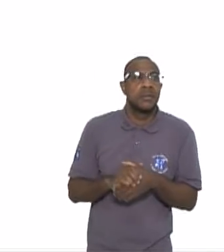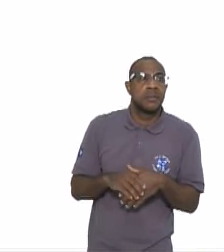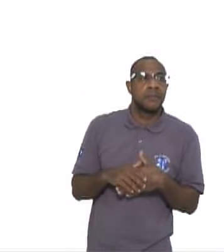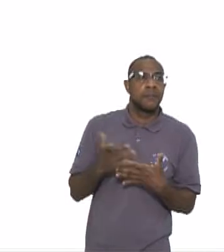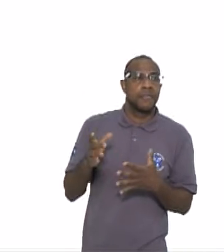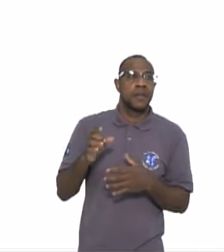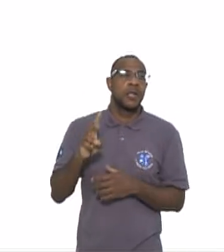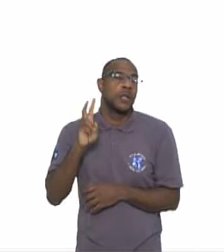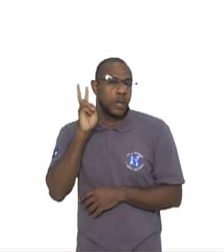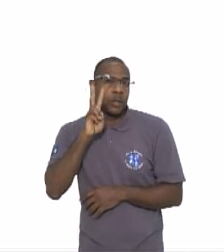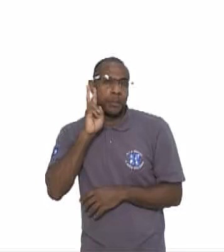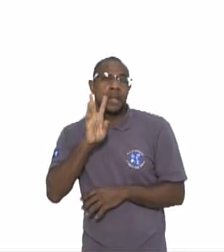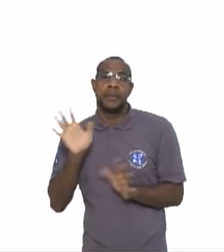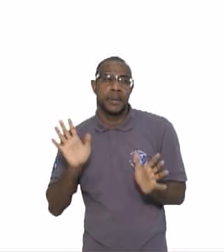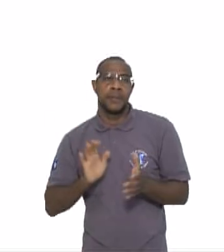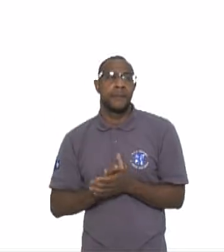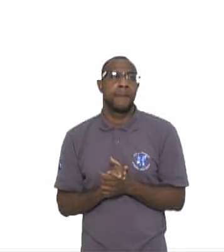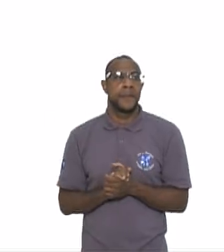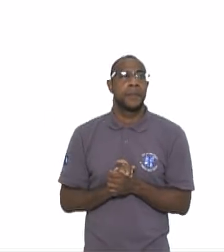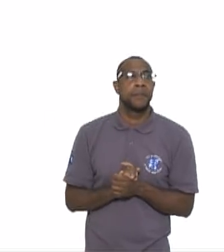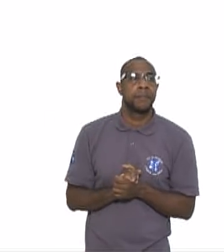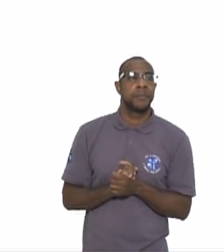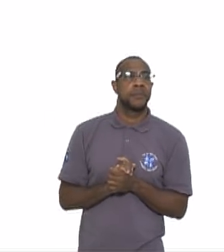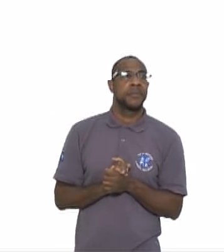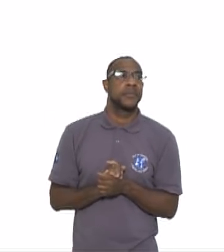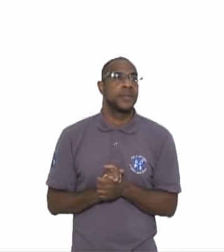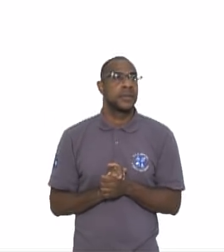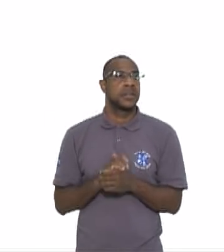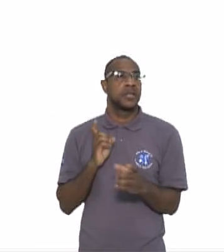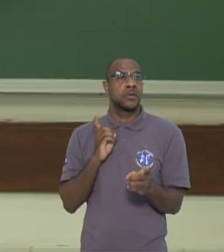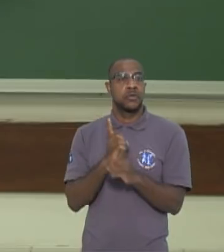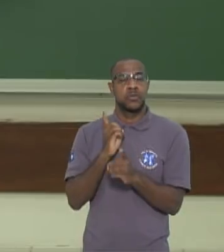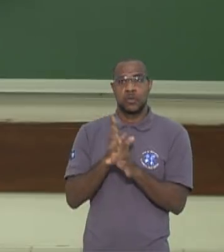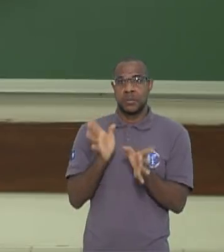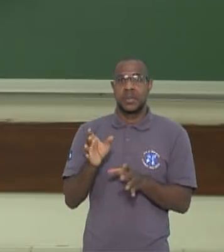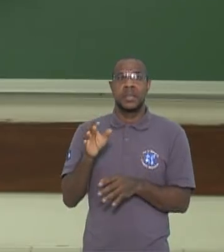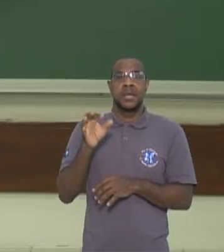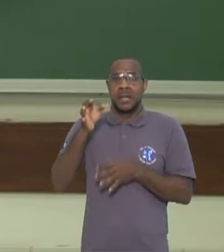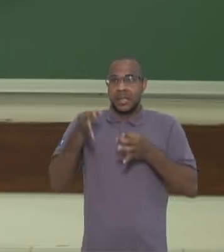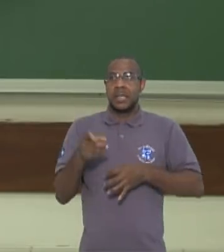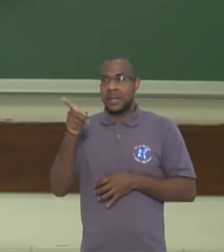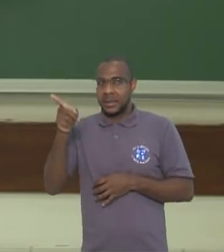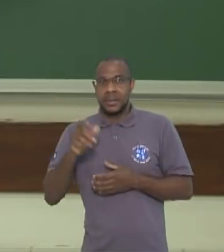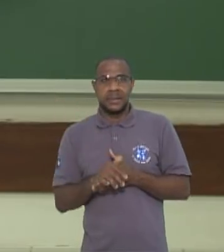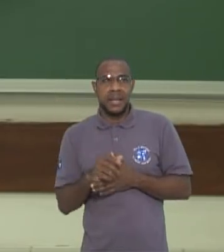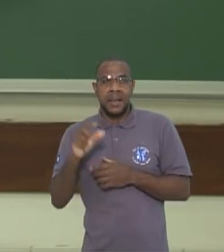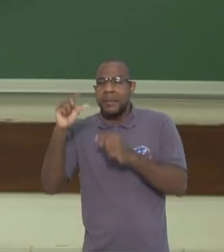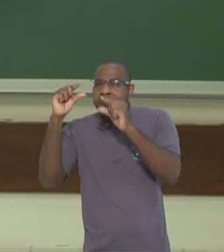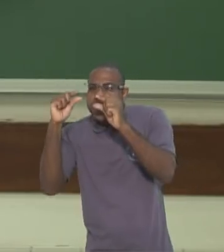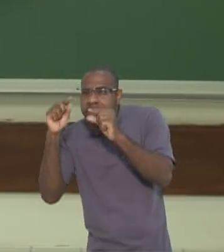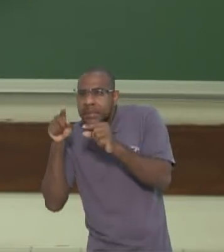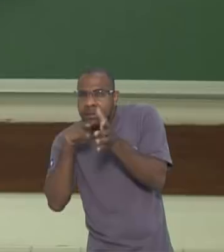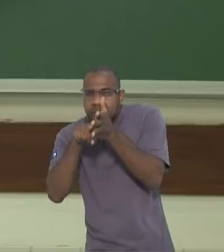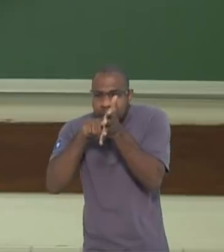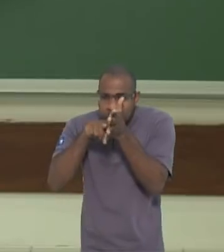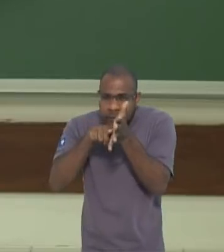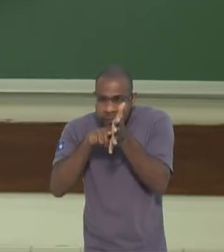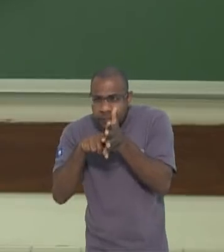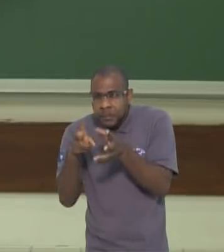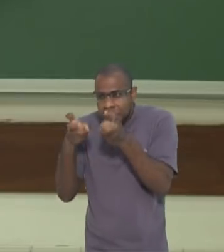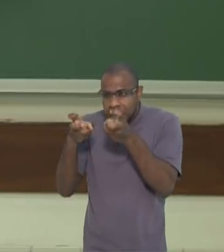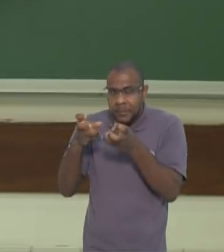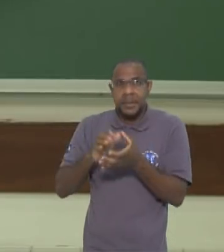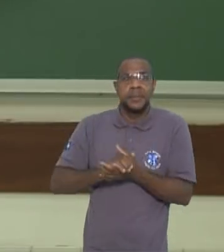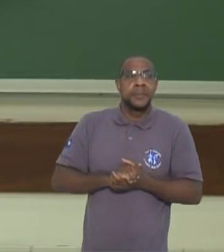a do Patot, que a gente viu também, trissomia do 13. A gente descobriu qual a alternativa correta. Tá bem pequenininho ali, mas se você viu com cuidado, deu para perceber que tem